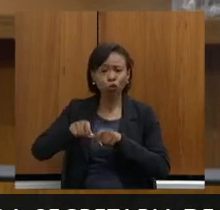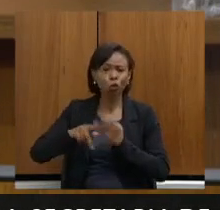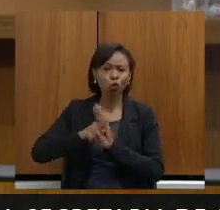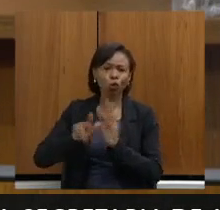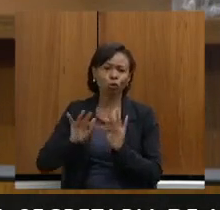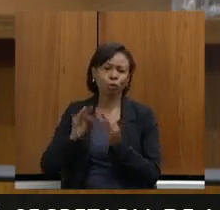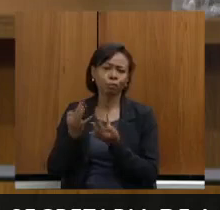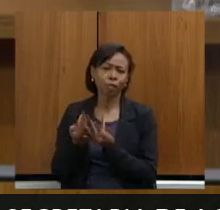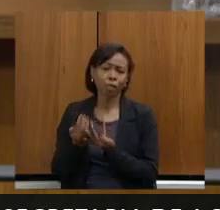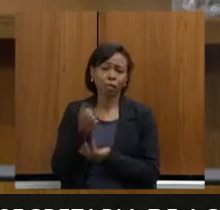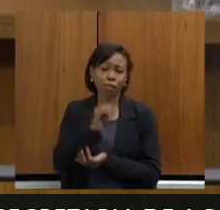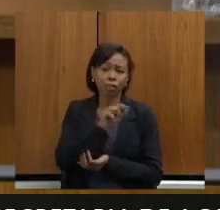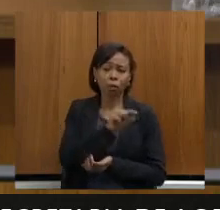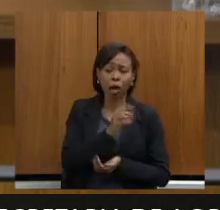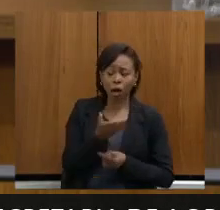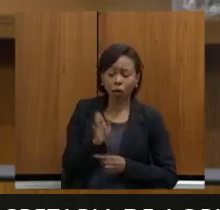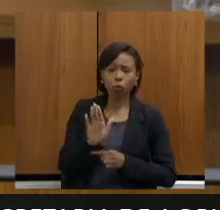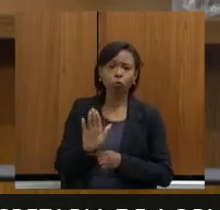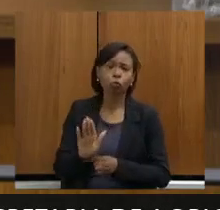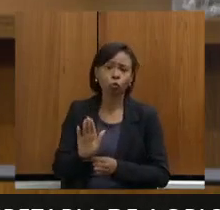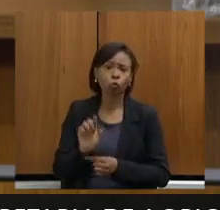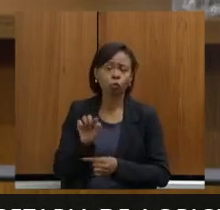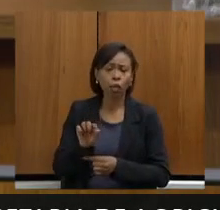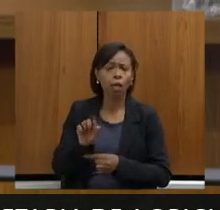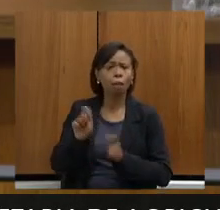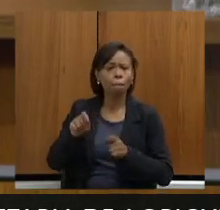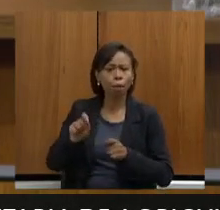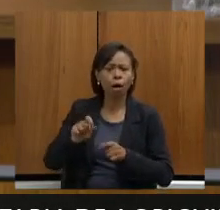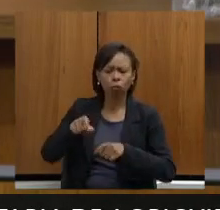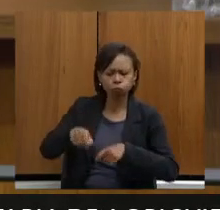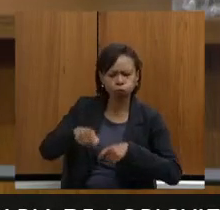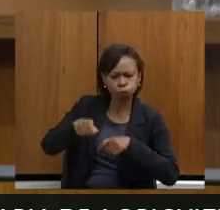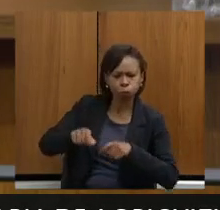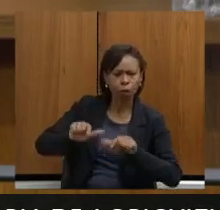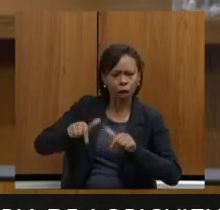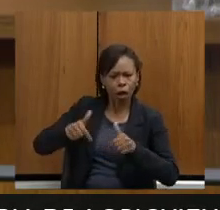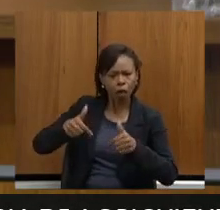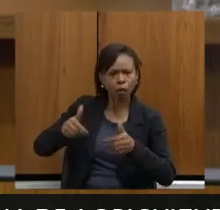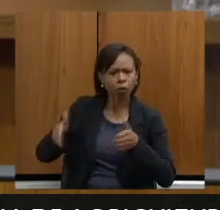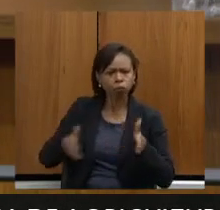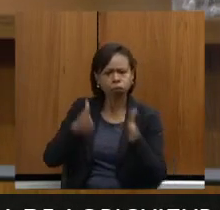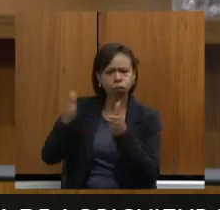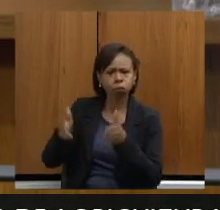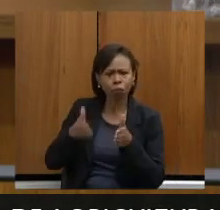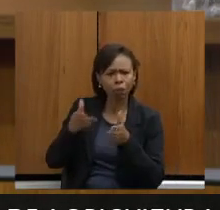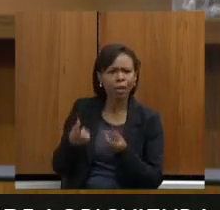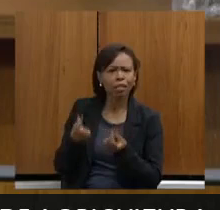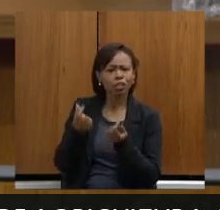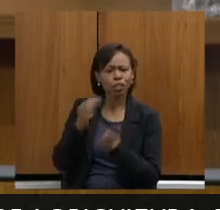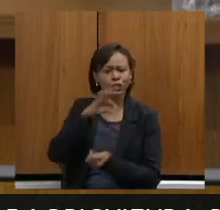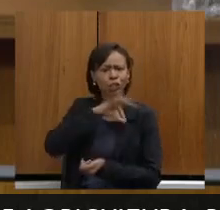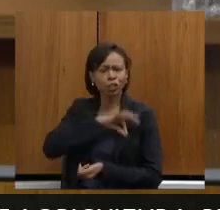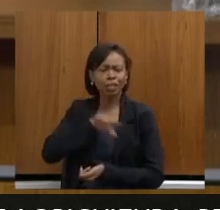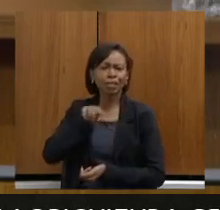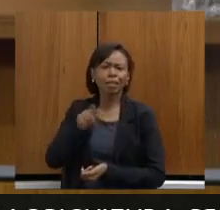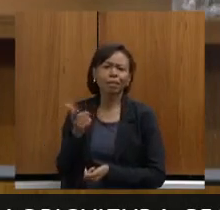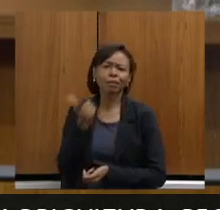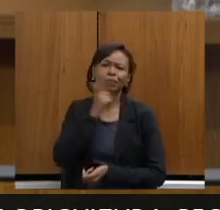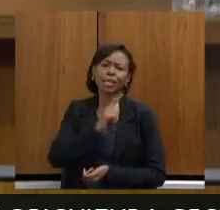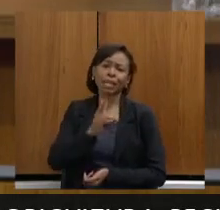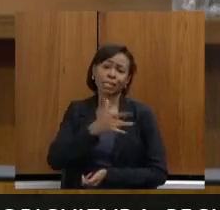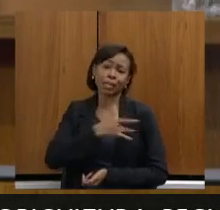produtora condição de produzir de ter renda no campo ele vai ter mais saúde ele vai ter mais